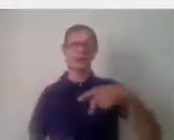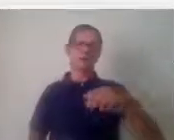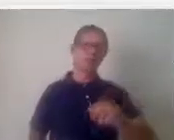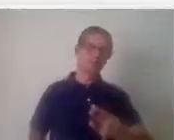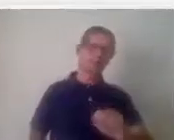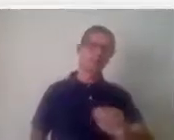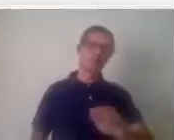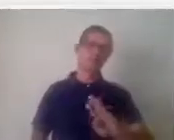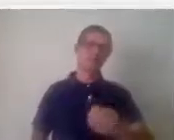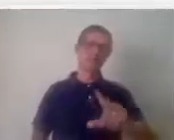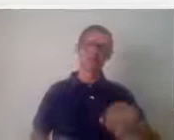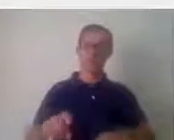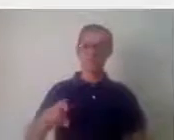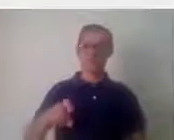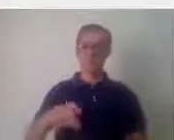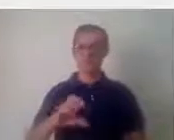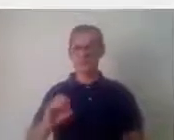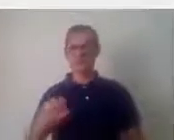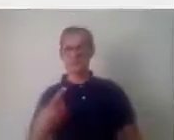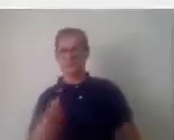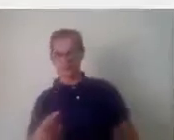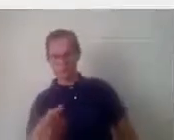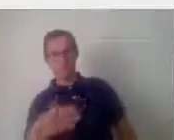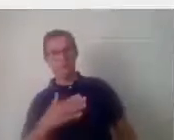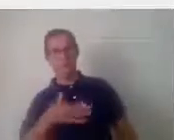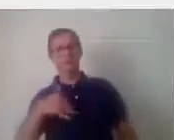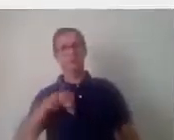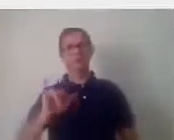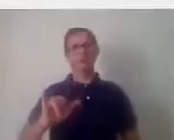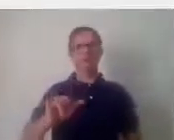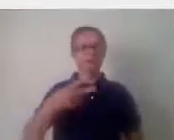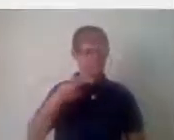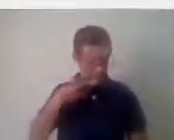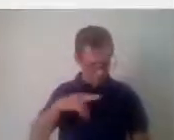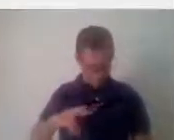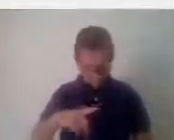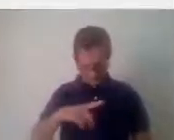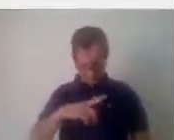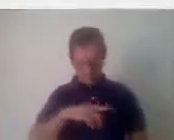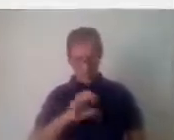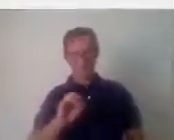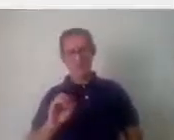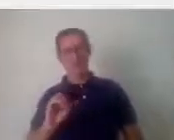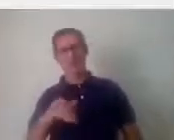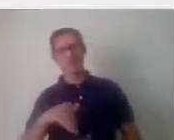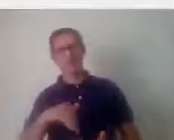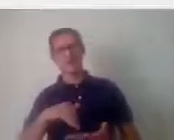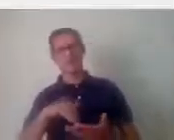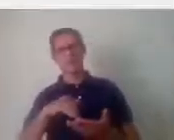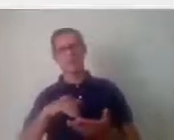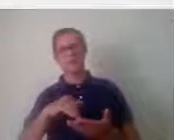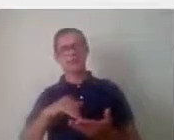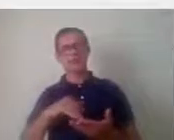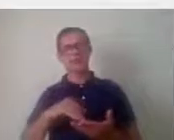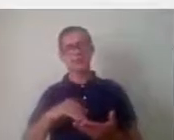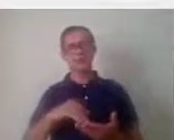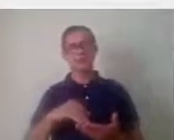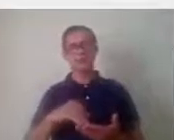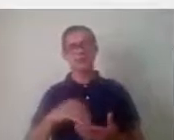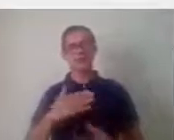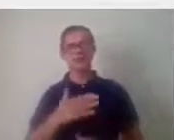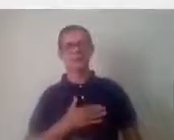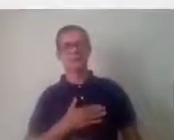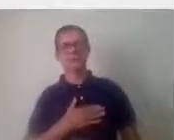x está variando de 0 a 1, e o meu y, ó, ele varia de 0 até a